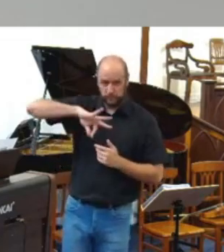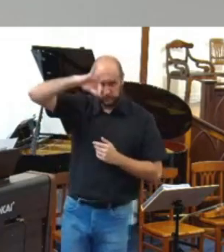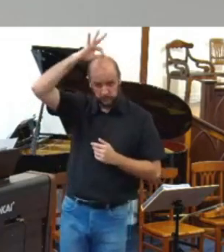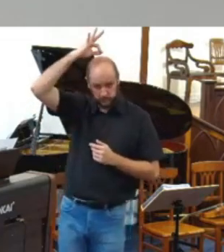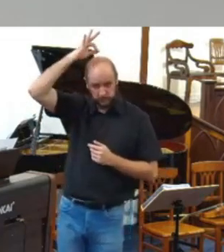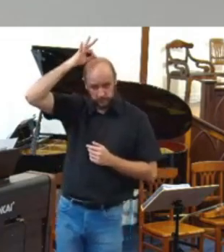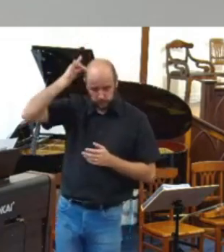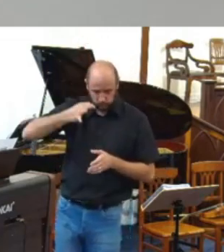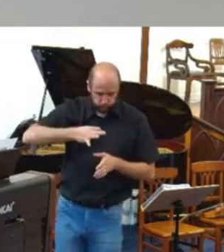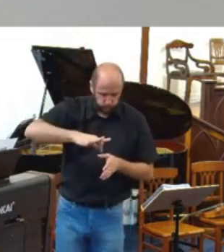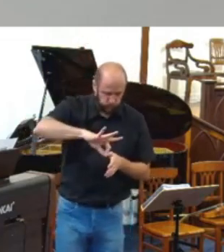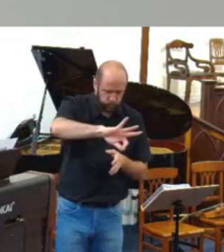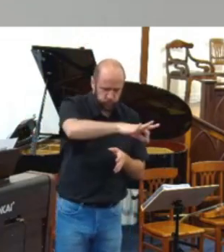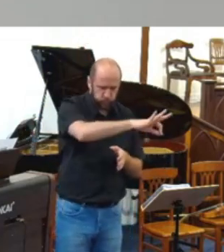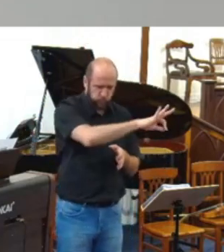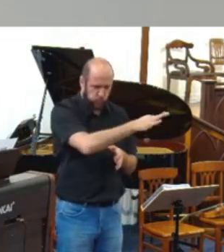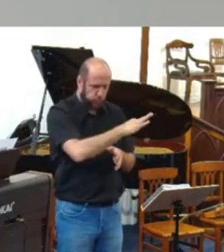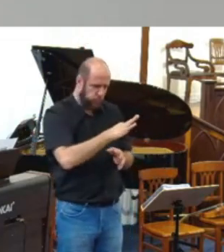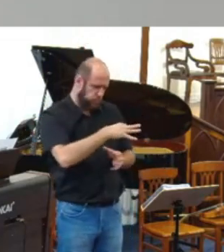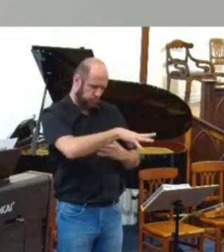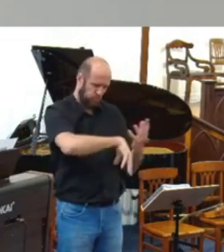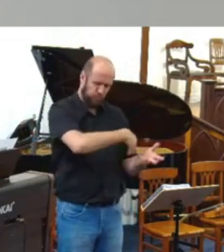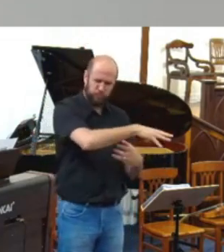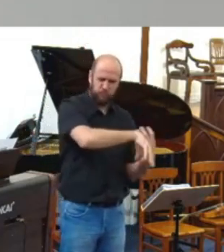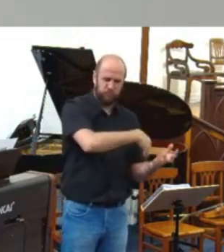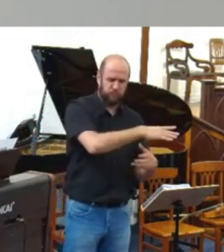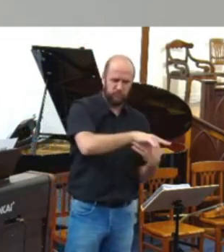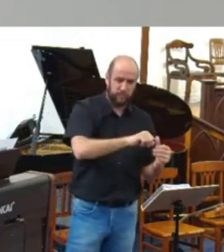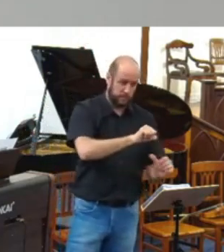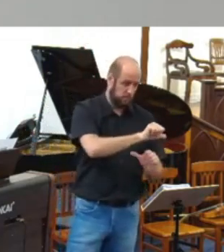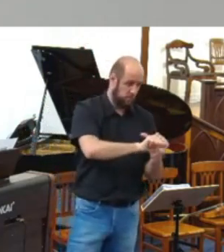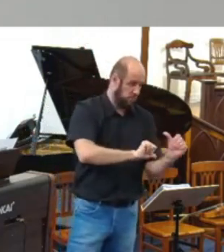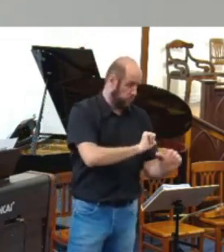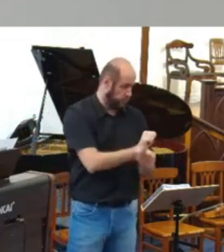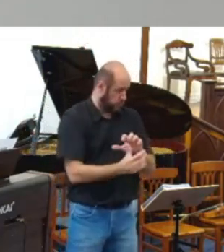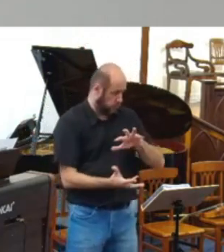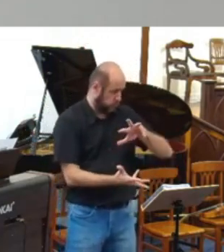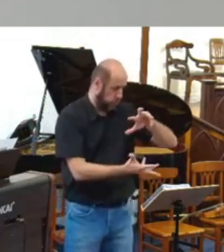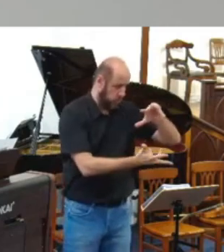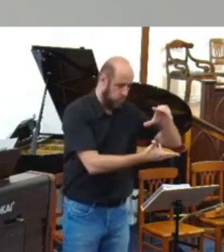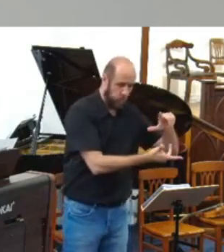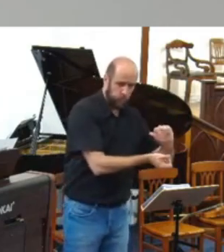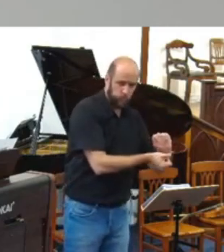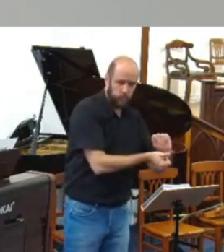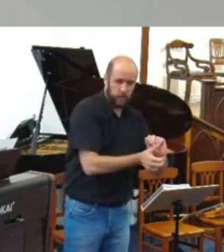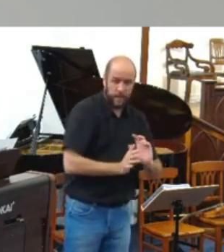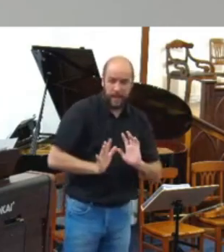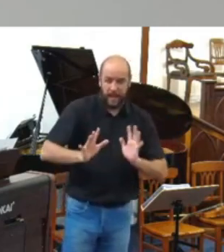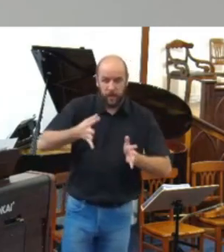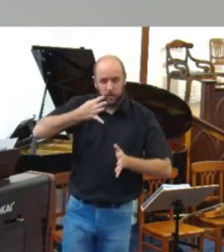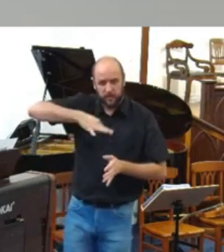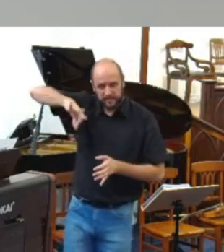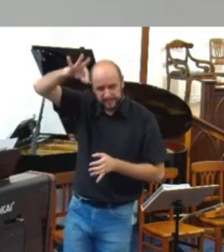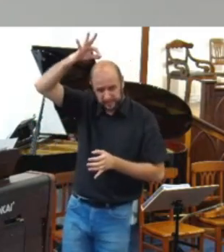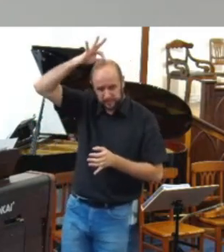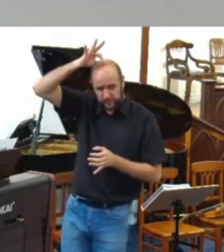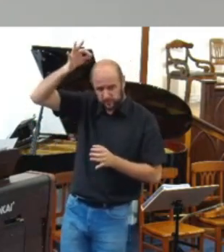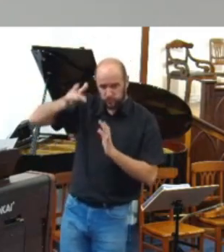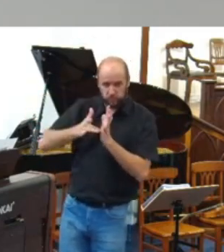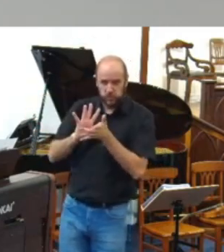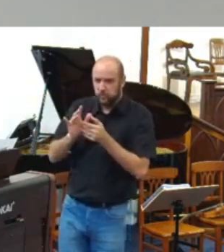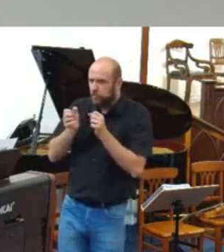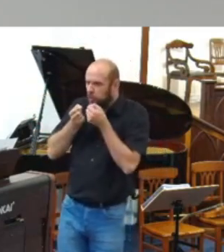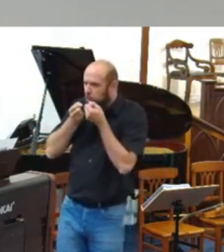pairava sobre o caos e o transformava em cosmos, assim o mesmo Espírito, soprado